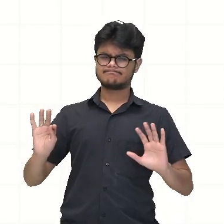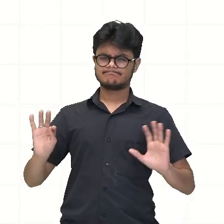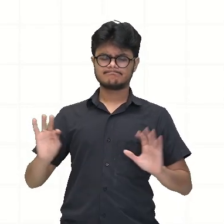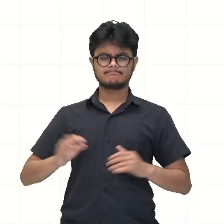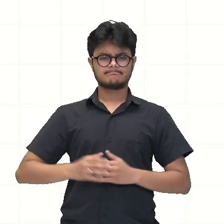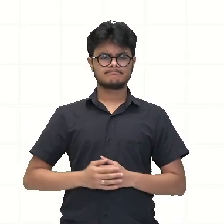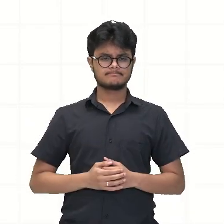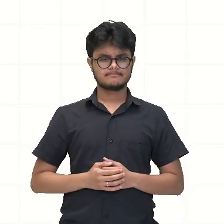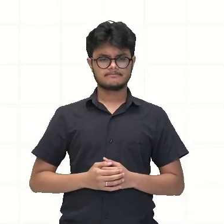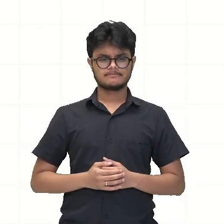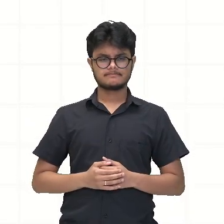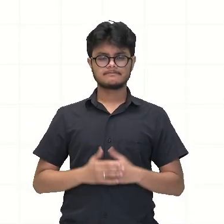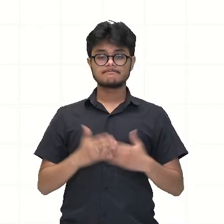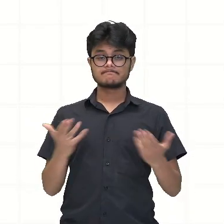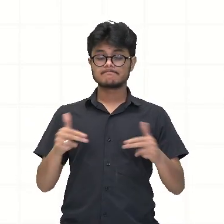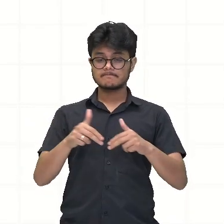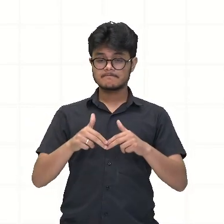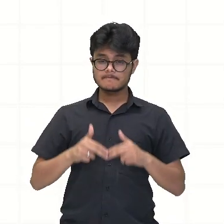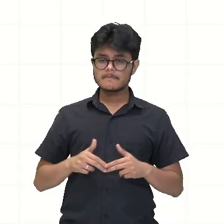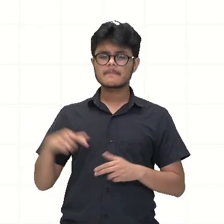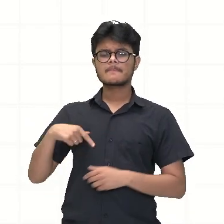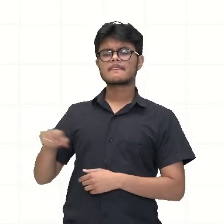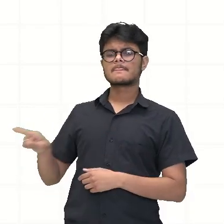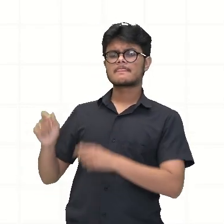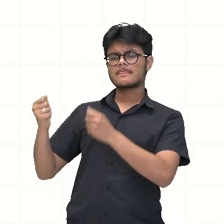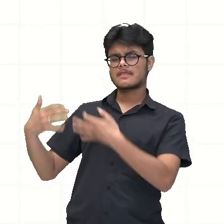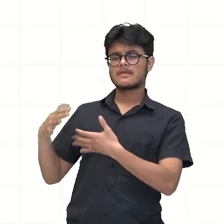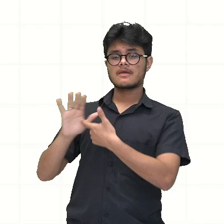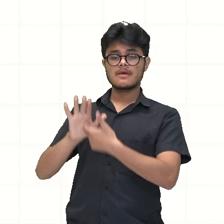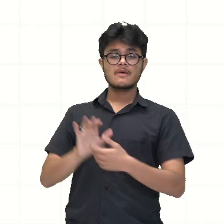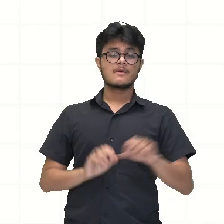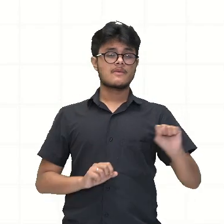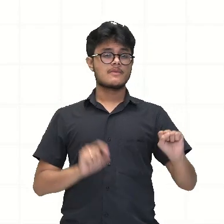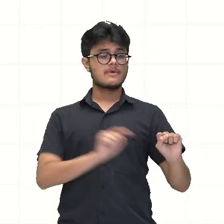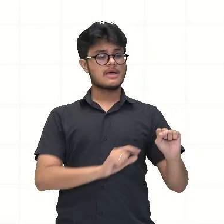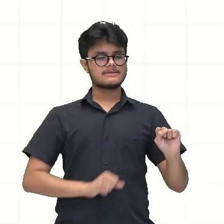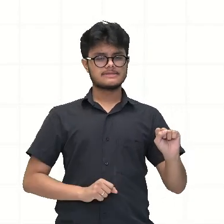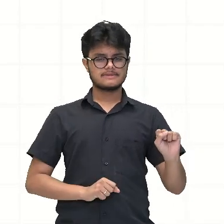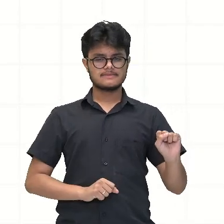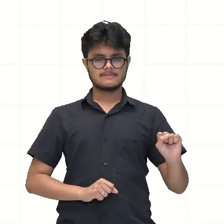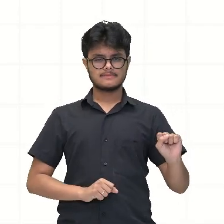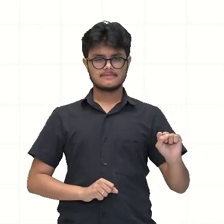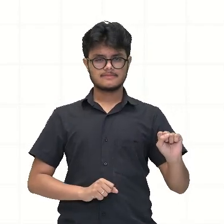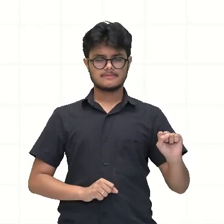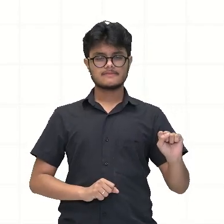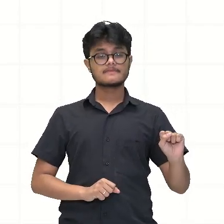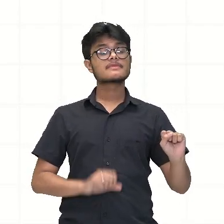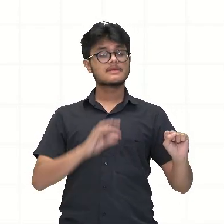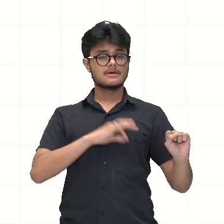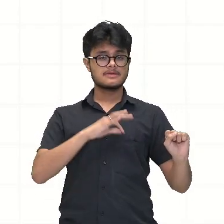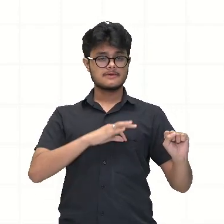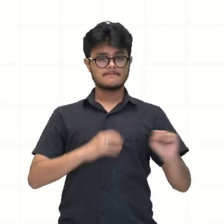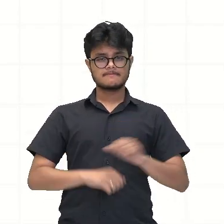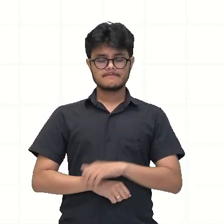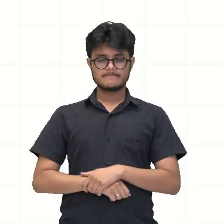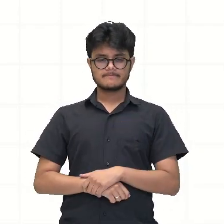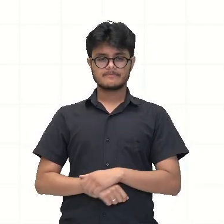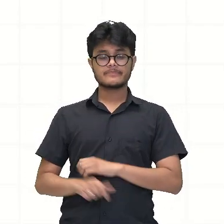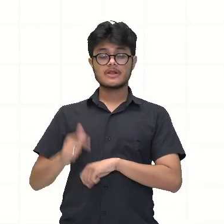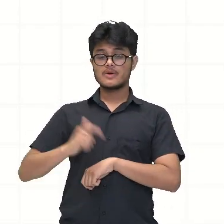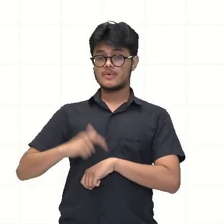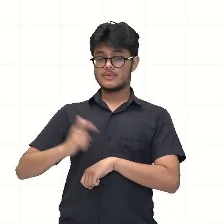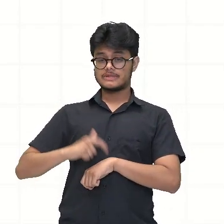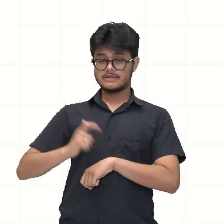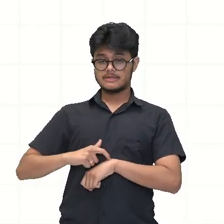né? Então, por isso que a gente colocou S, justamente porque a gente está falando de salário. E esse T